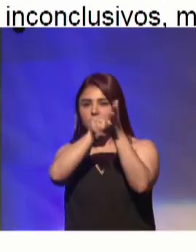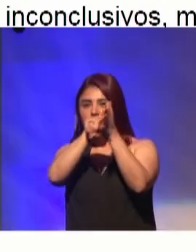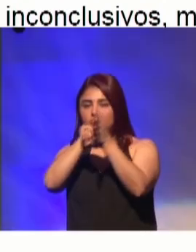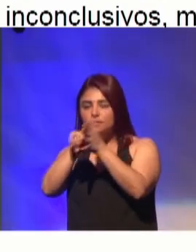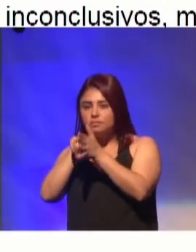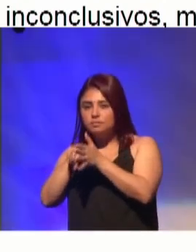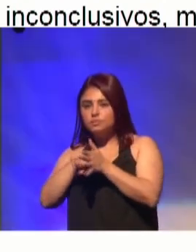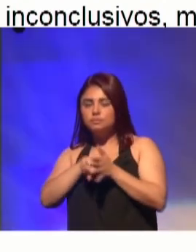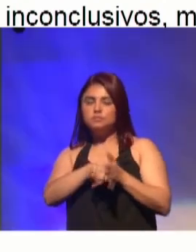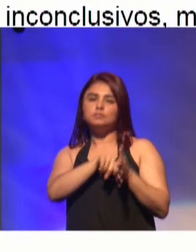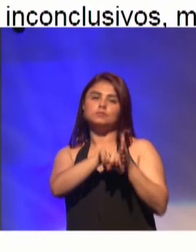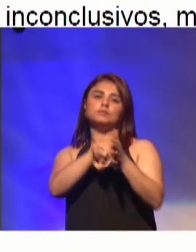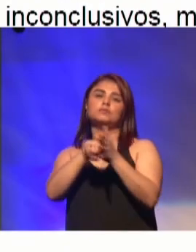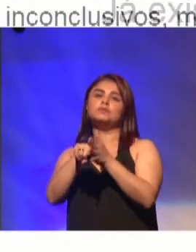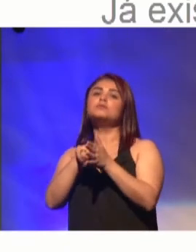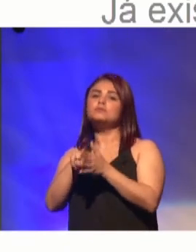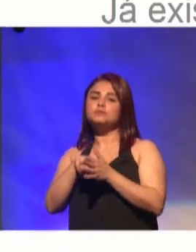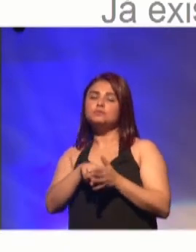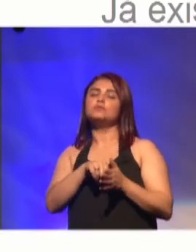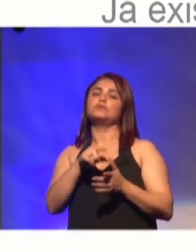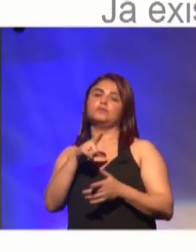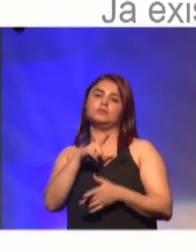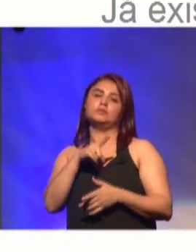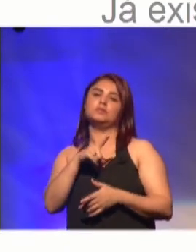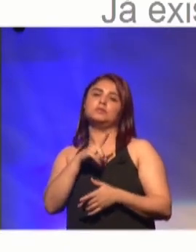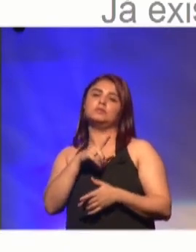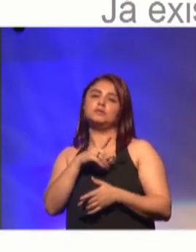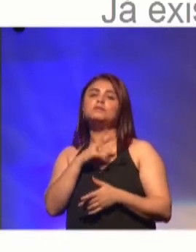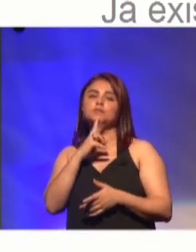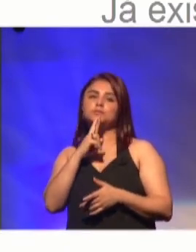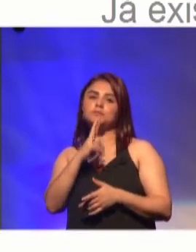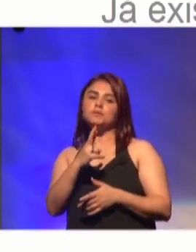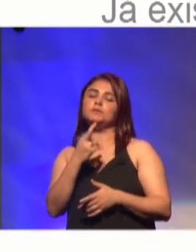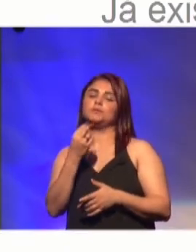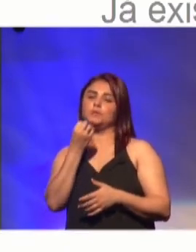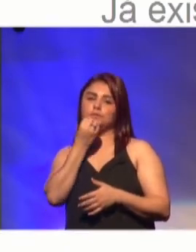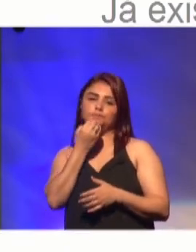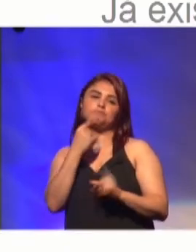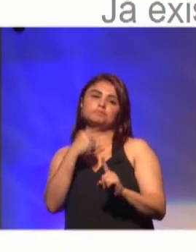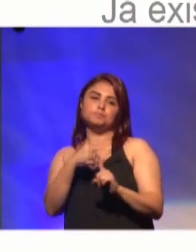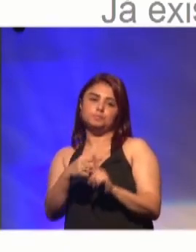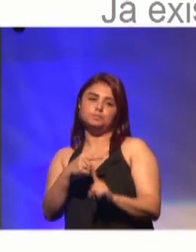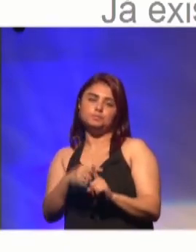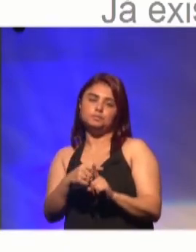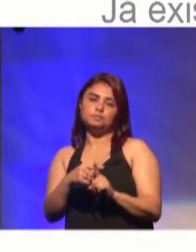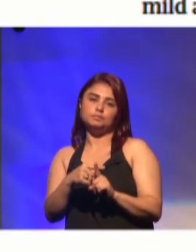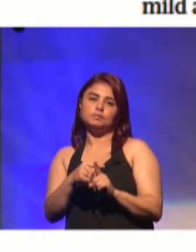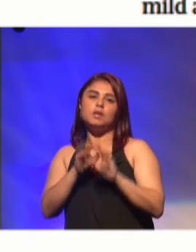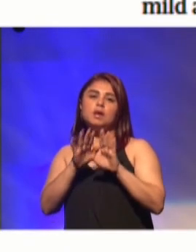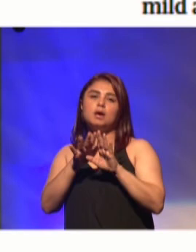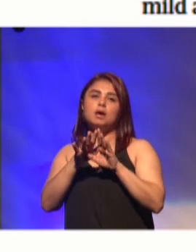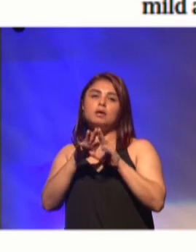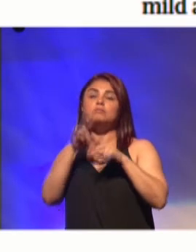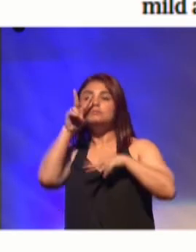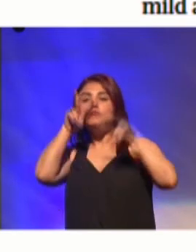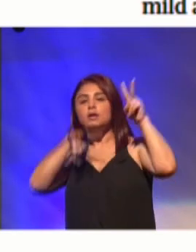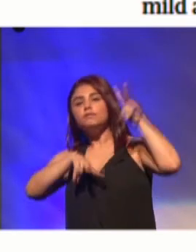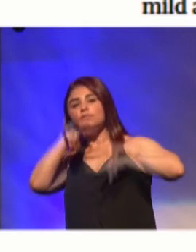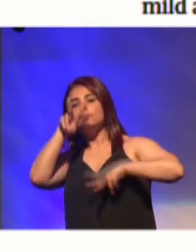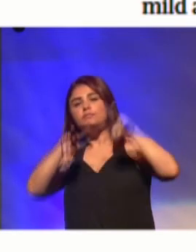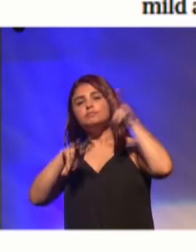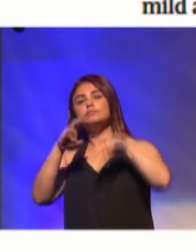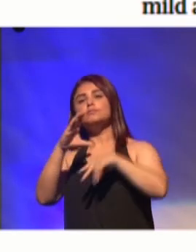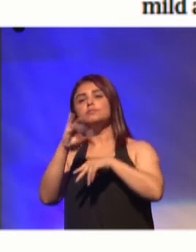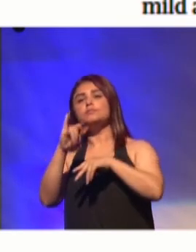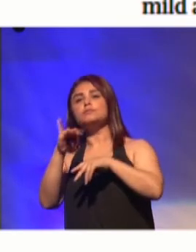neuropática foram muito positivos, foram muito interessantes. Agora, e o que acontece sob o ponto de vista clínico?